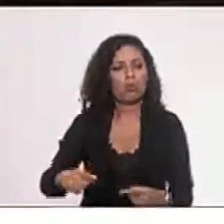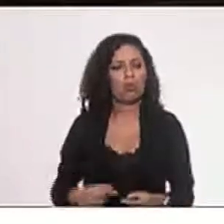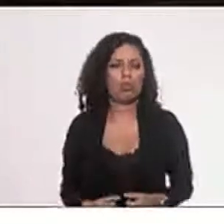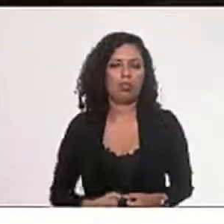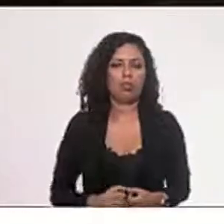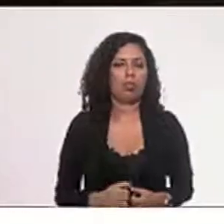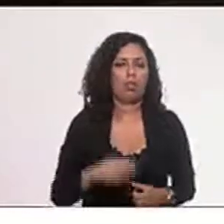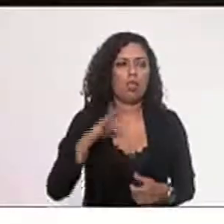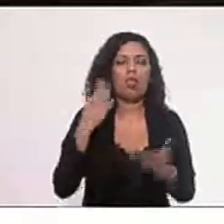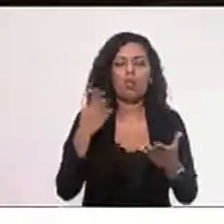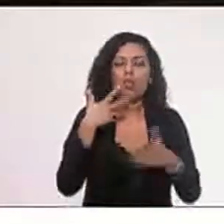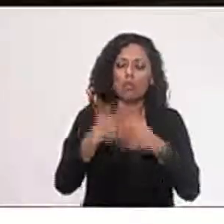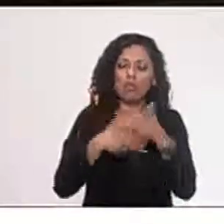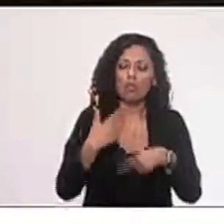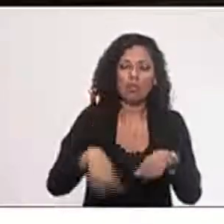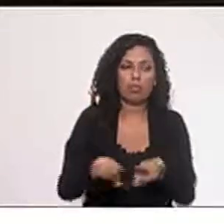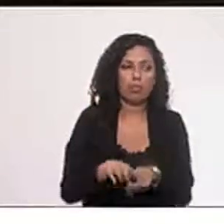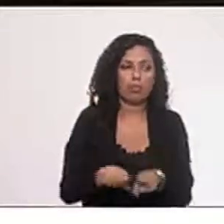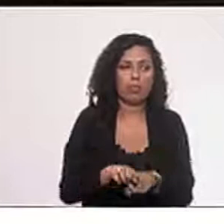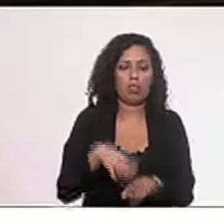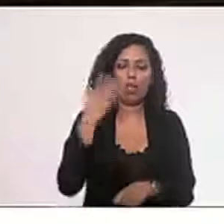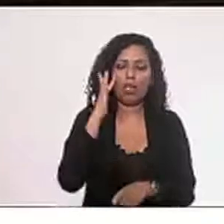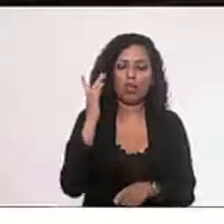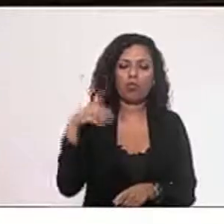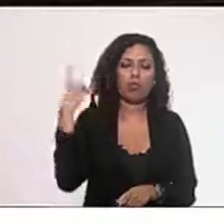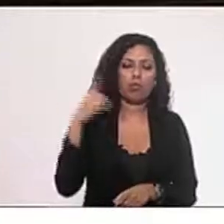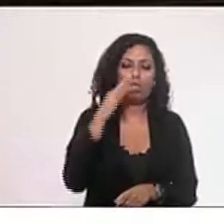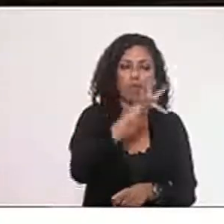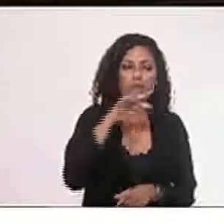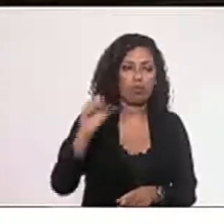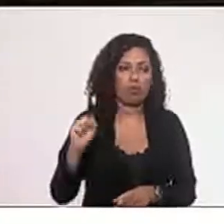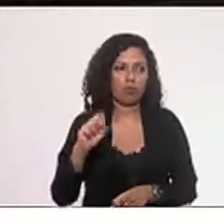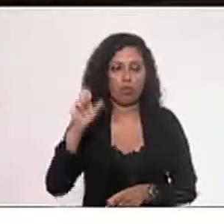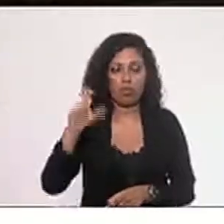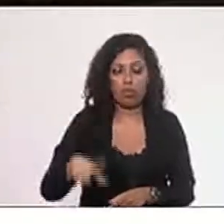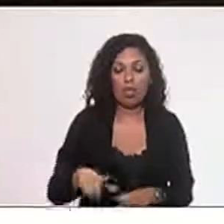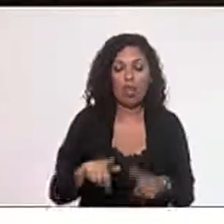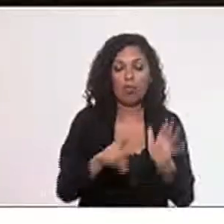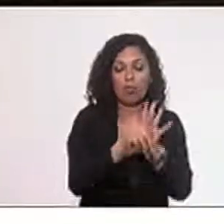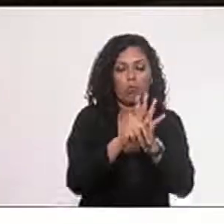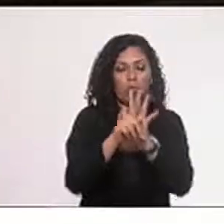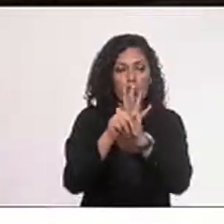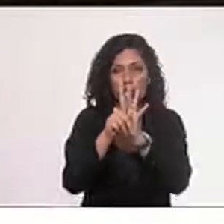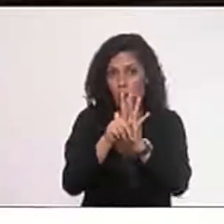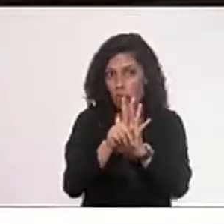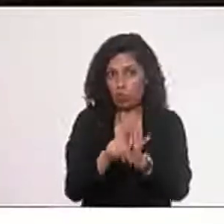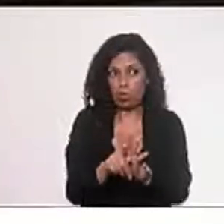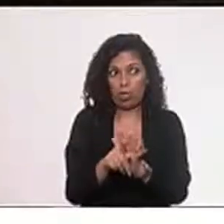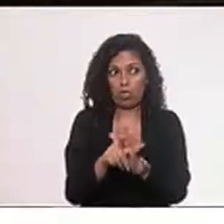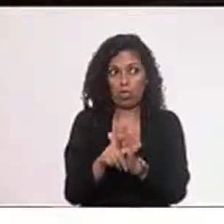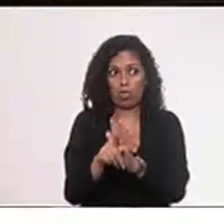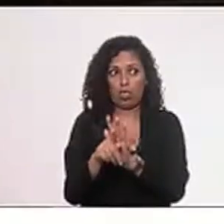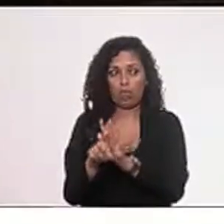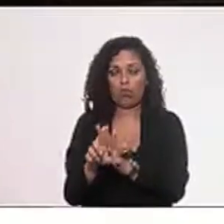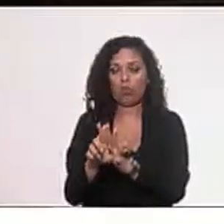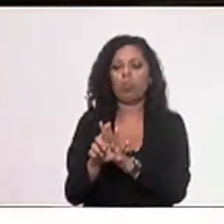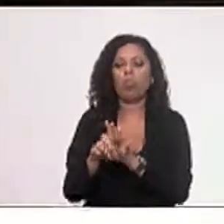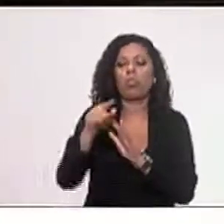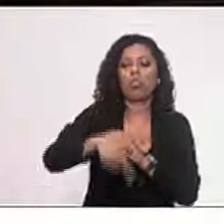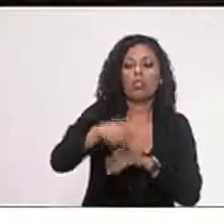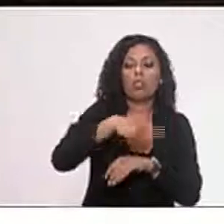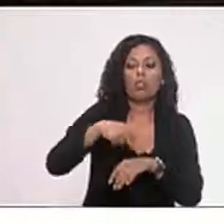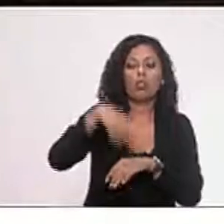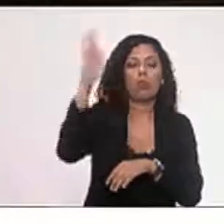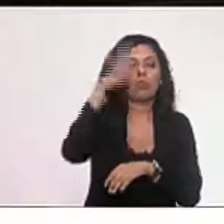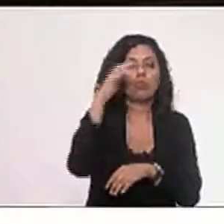ainda isso faz parte flávio serafini de um projeto há um projeto em curso no brasil um